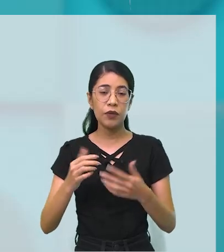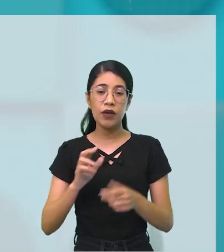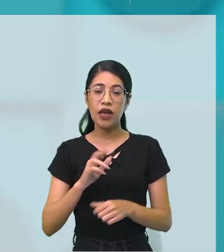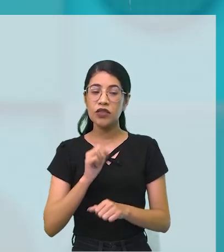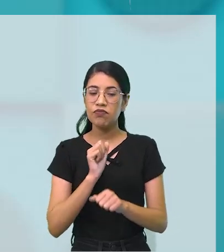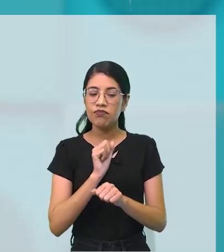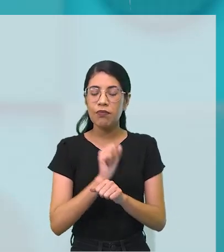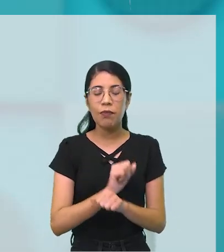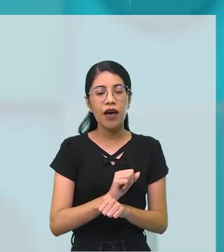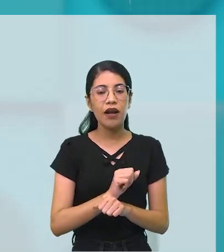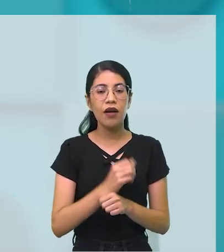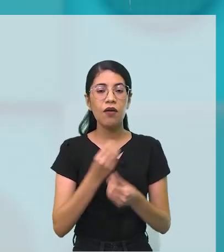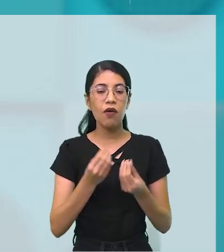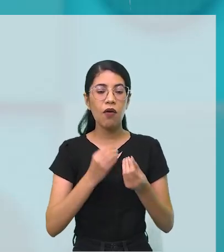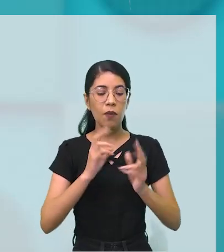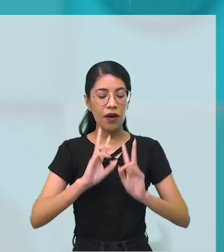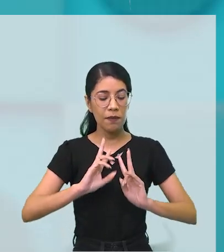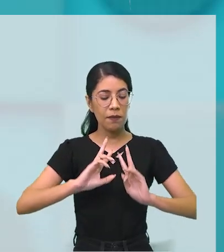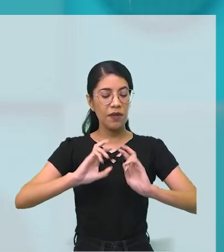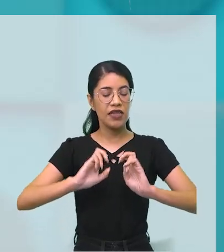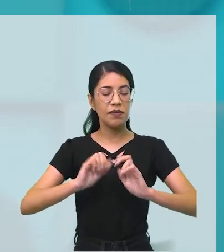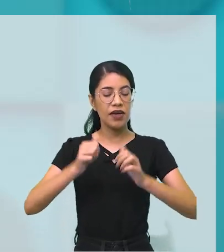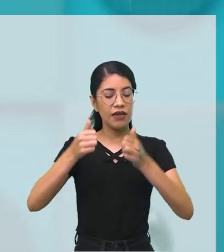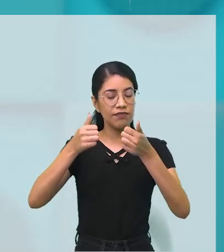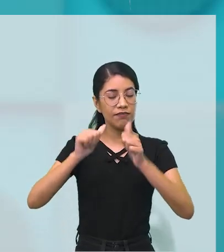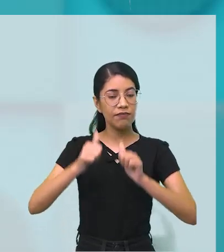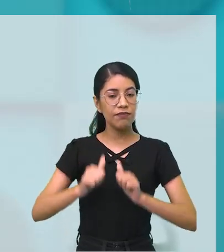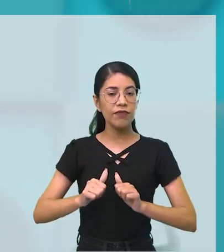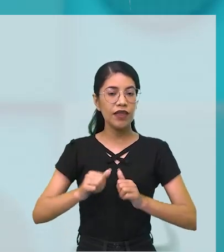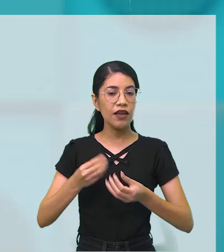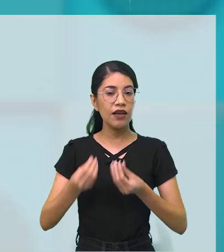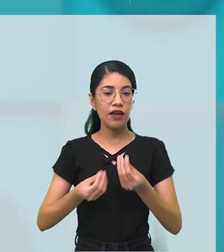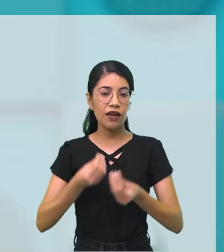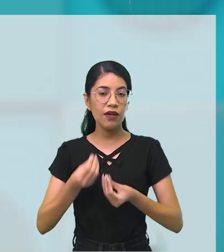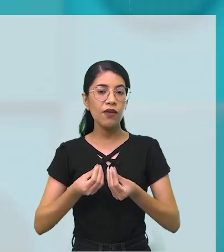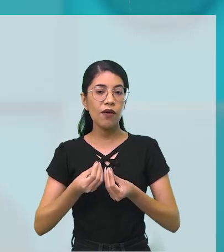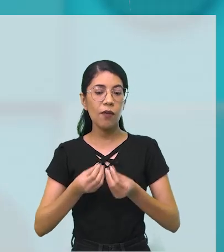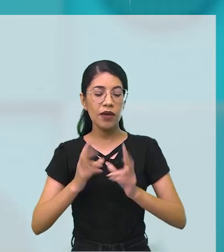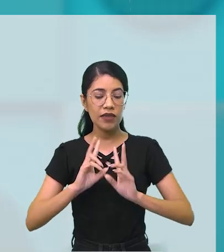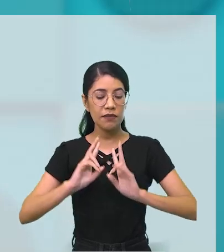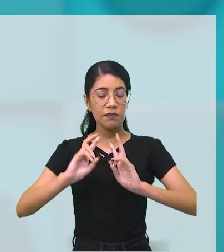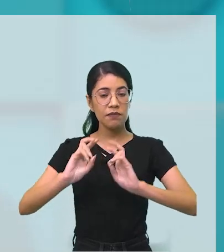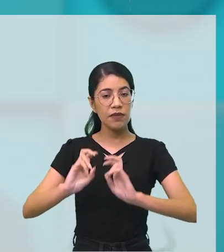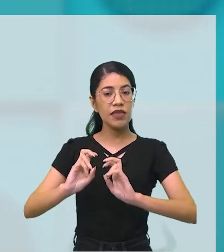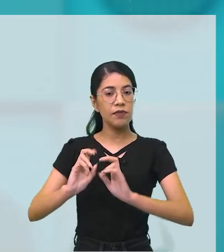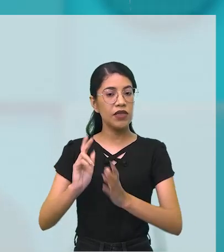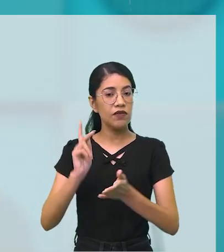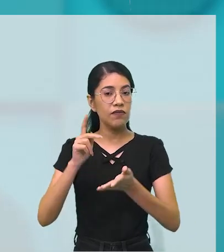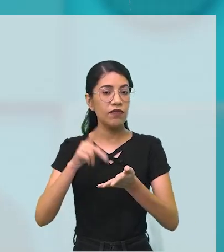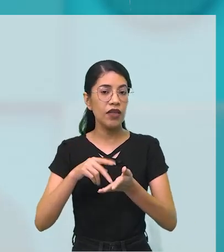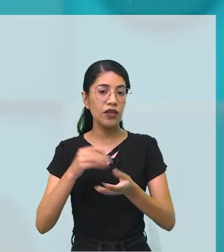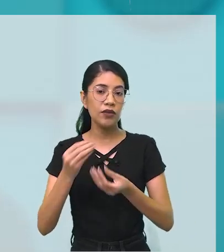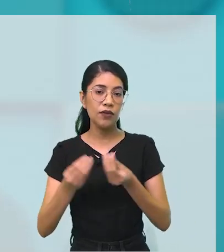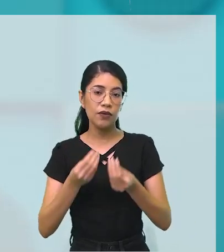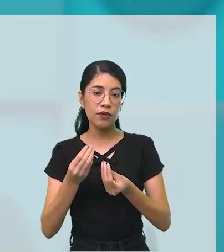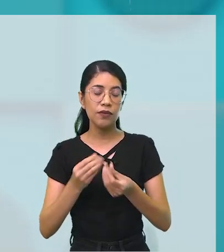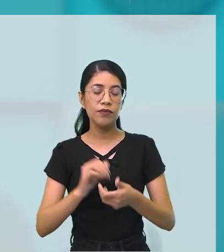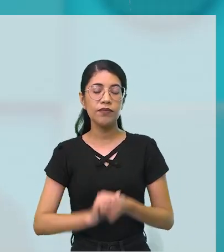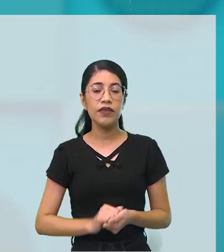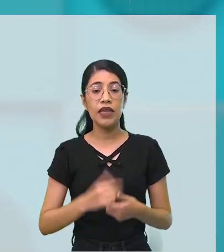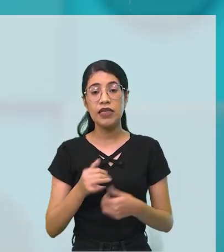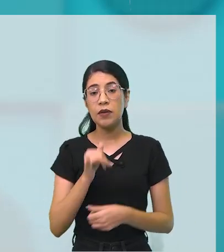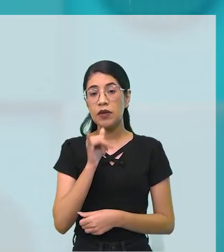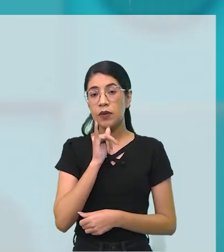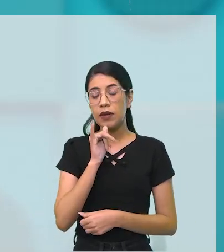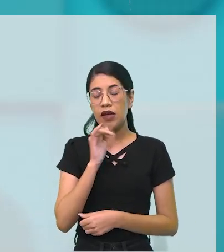para, certo? Para analisar, para se olhar, para se enxergar realmente. Todo dia eu me olho no espelho,